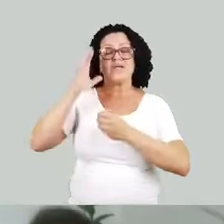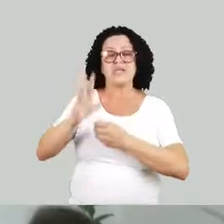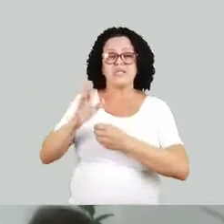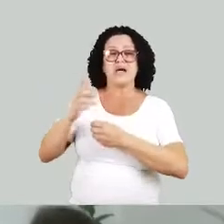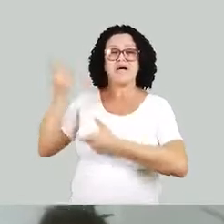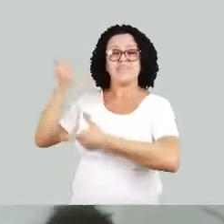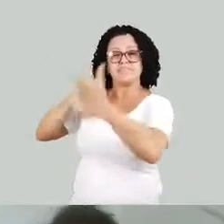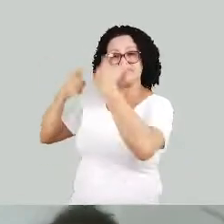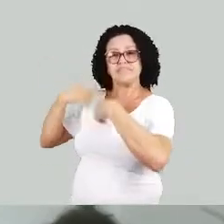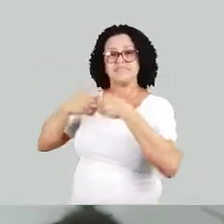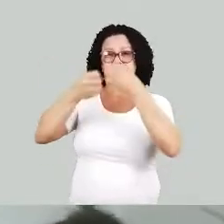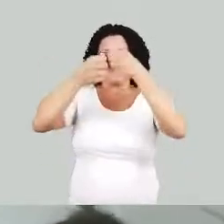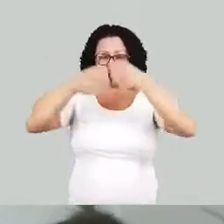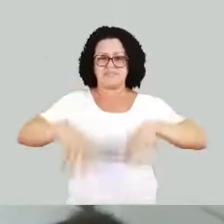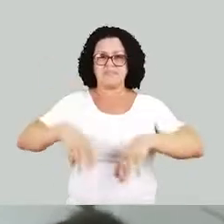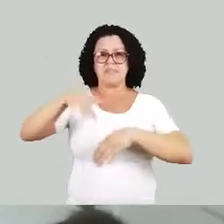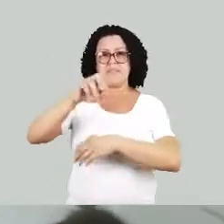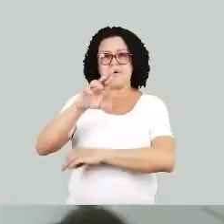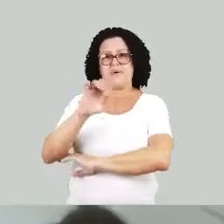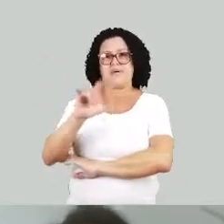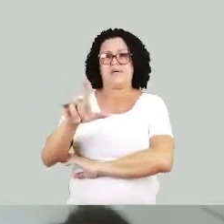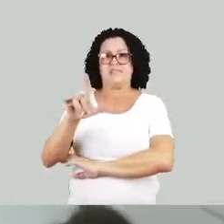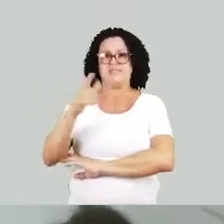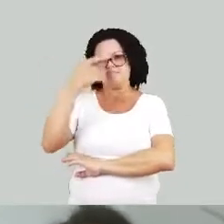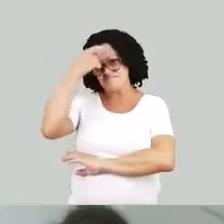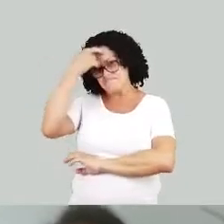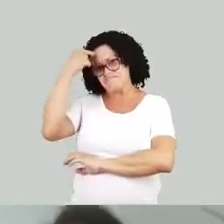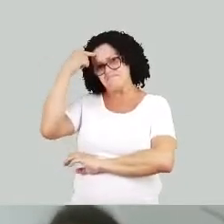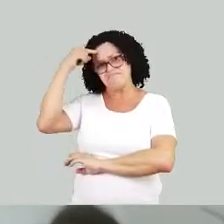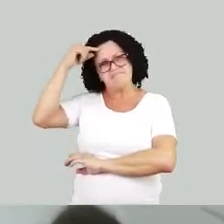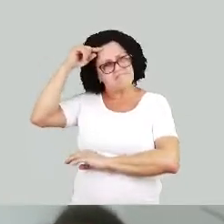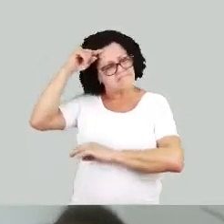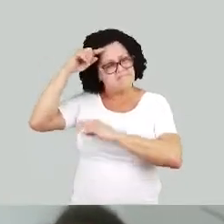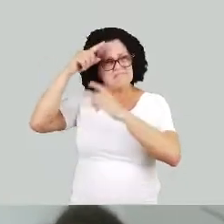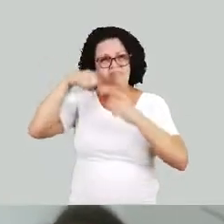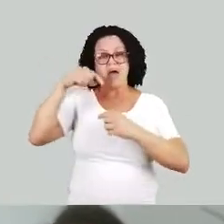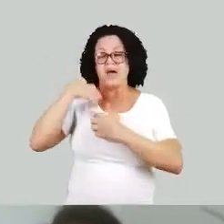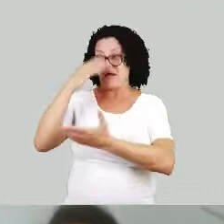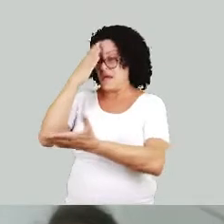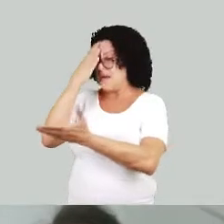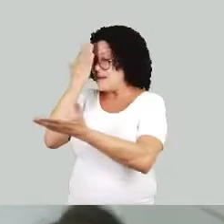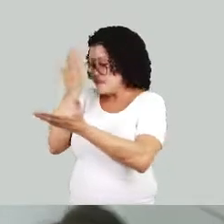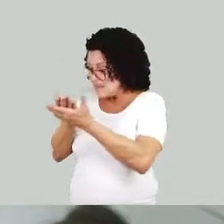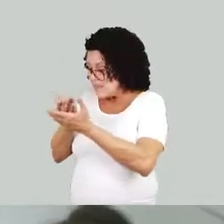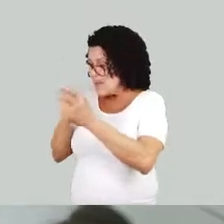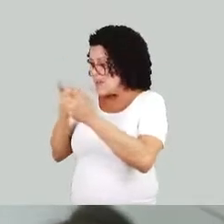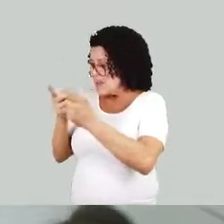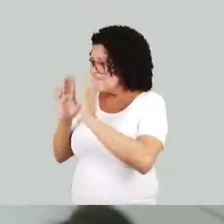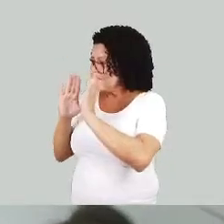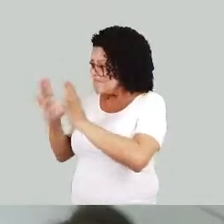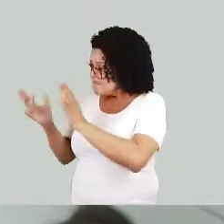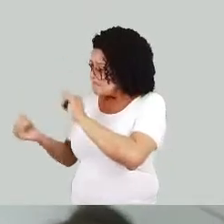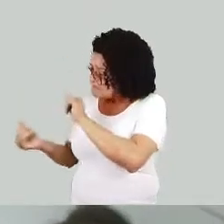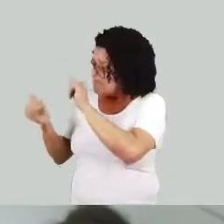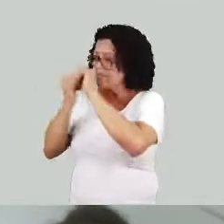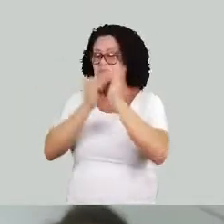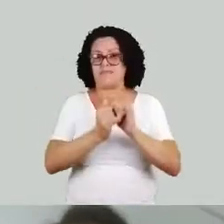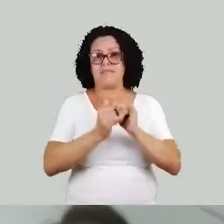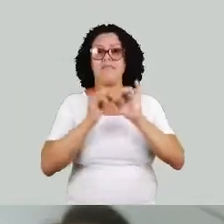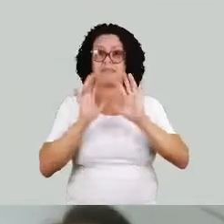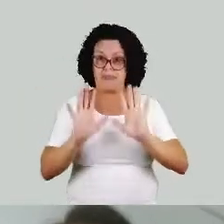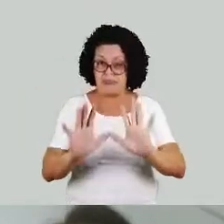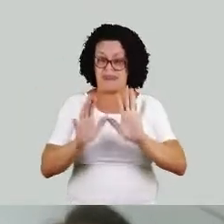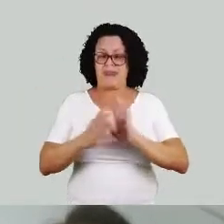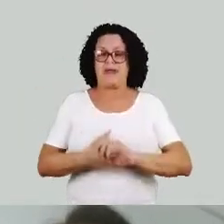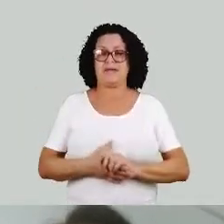lesados, prejudicados moralmente. E aí nos tornamos credor de um pedido de perdão.